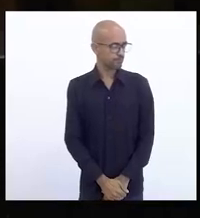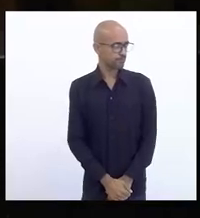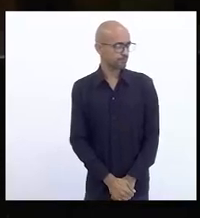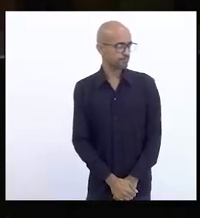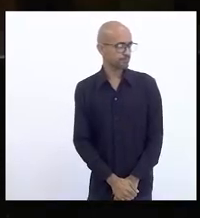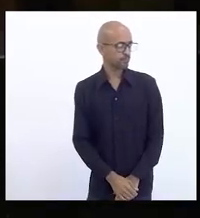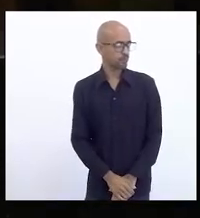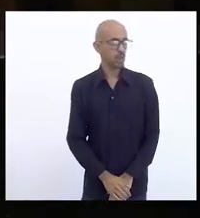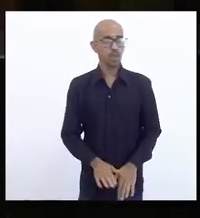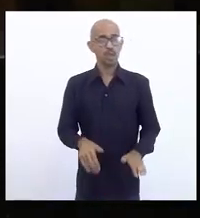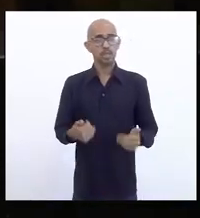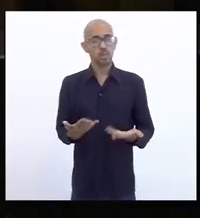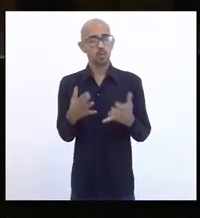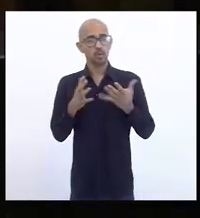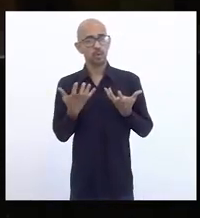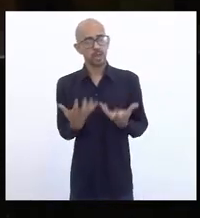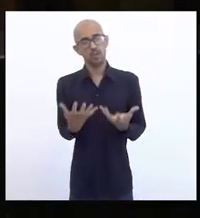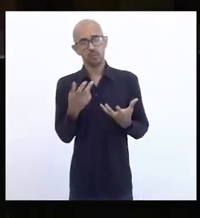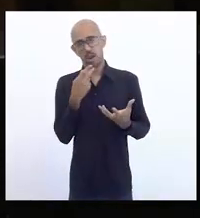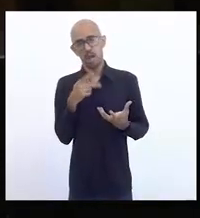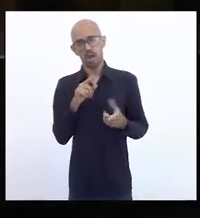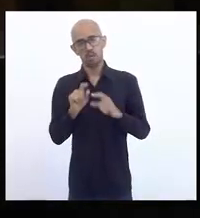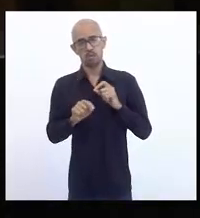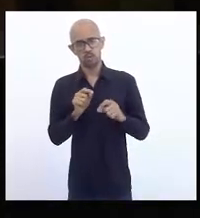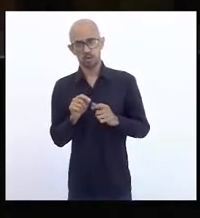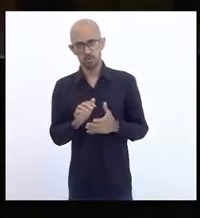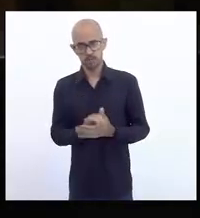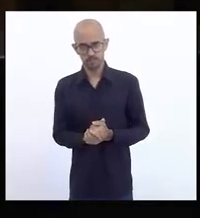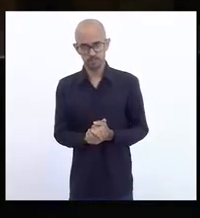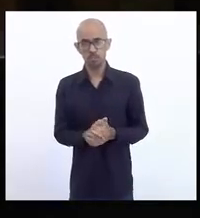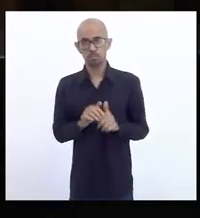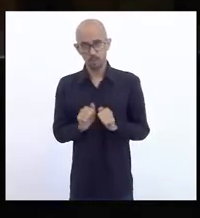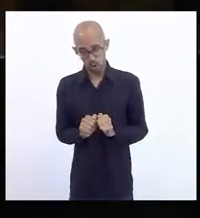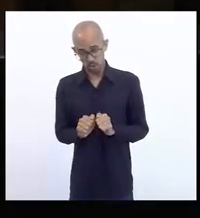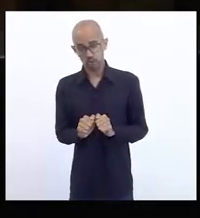queria deixar muito claro o seguinte,